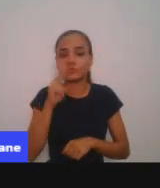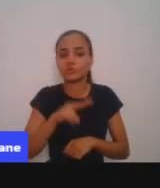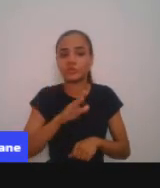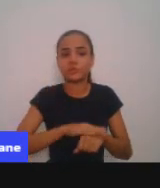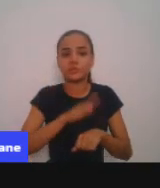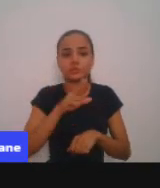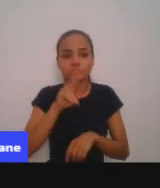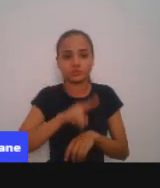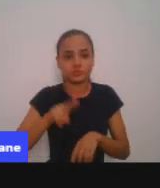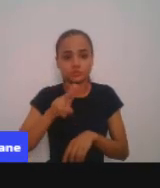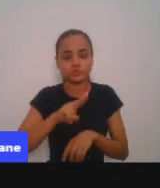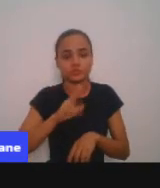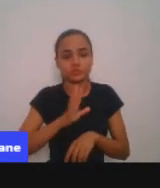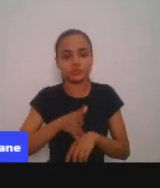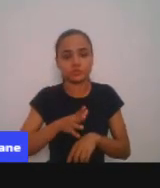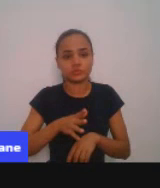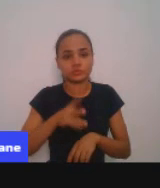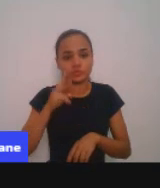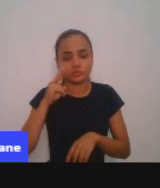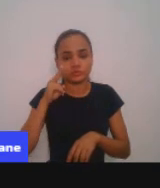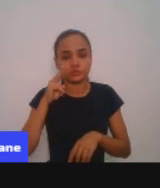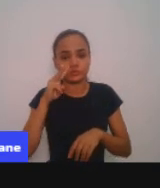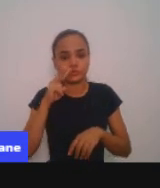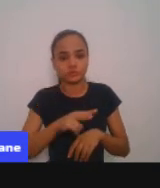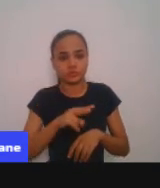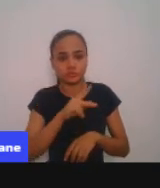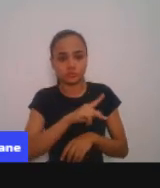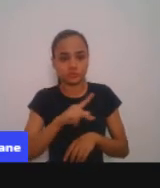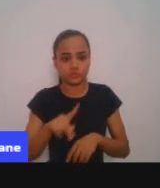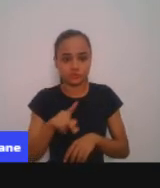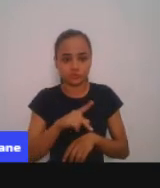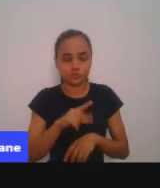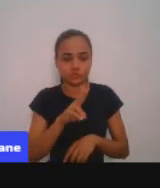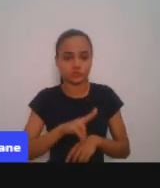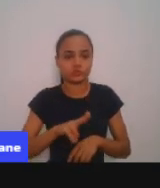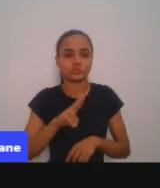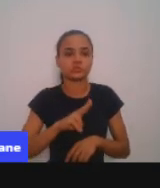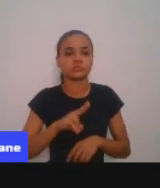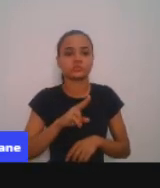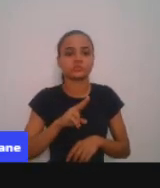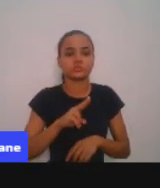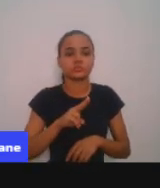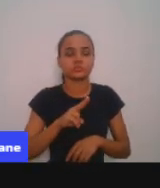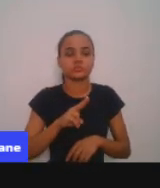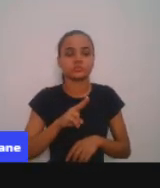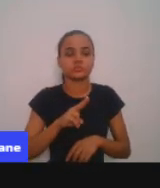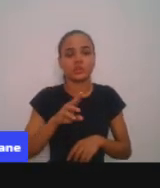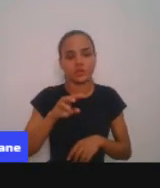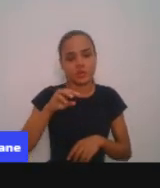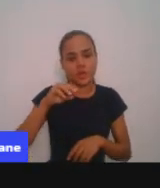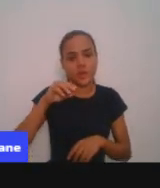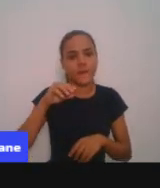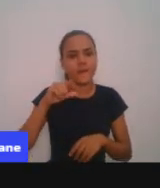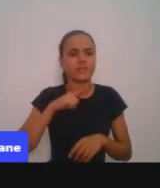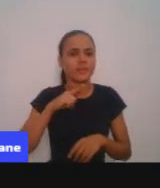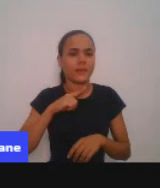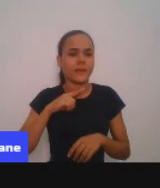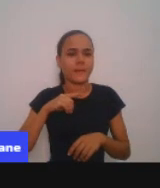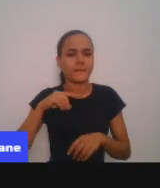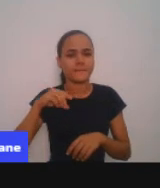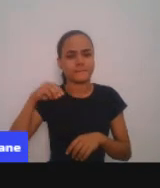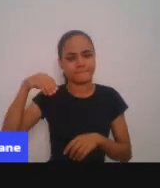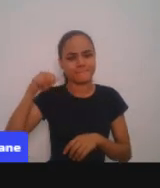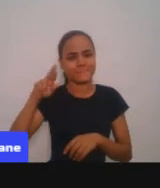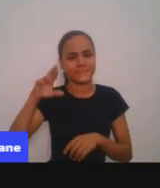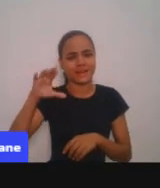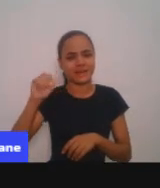muitos professores, porque tem a marca d'água. A marca d'água é o nome do programa que às vezes fica no vídeo. Então, isso